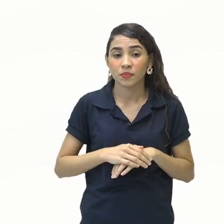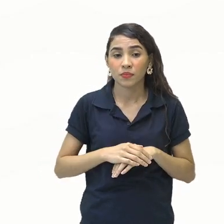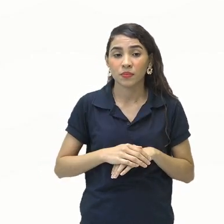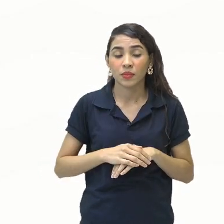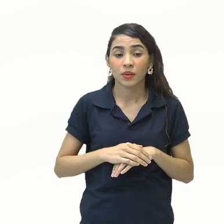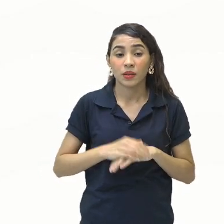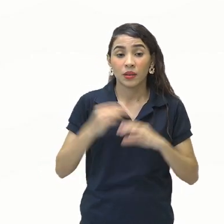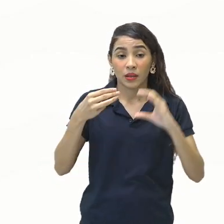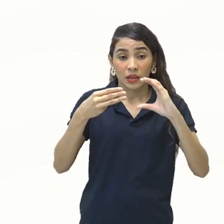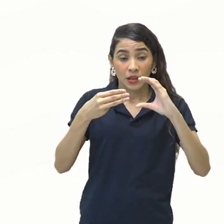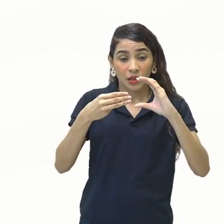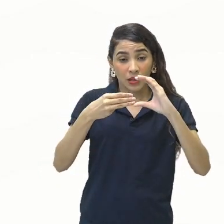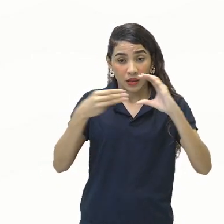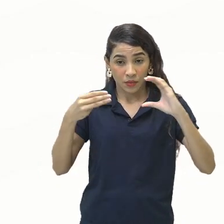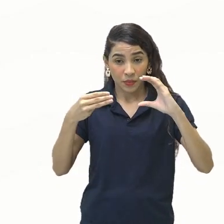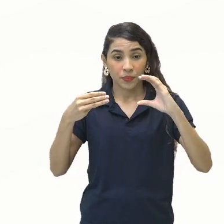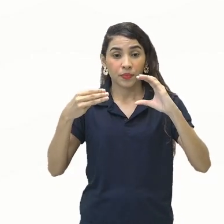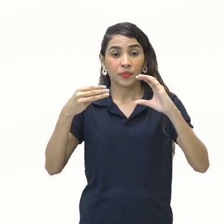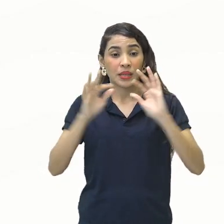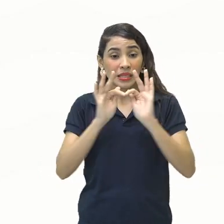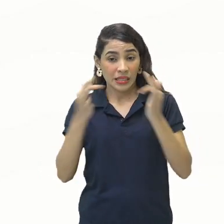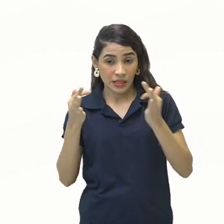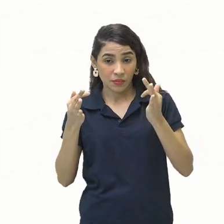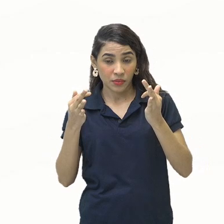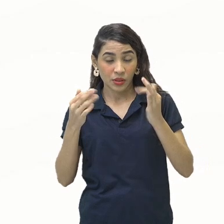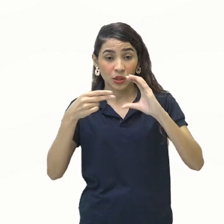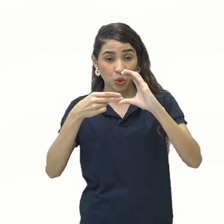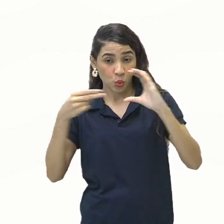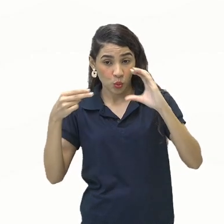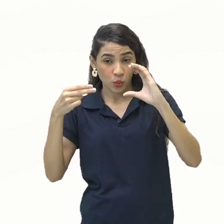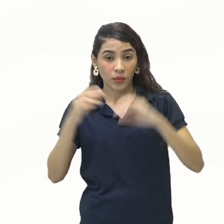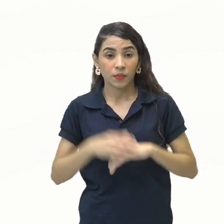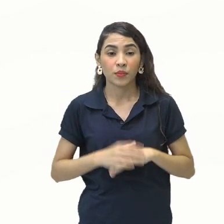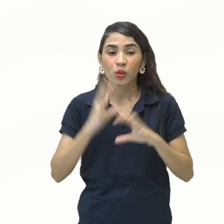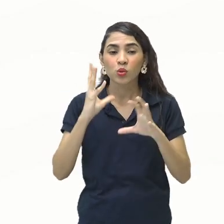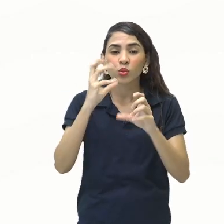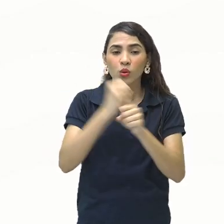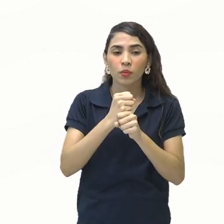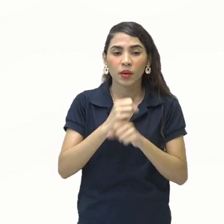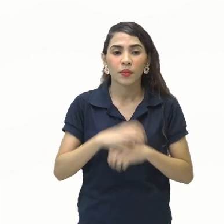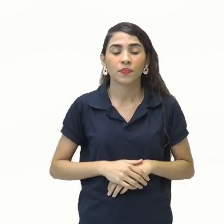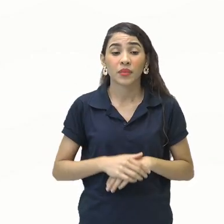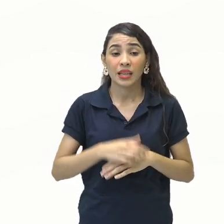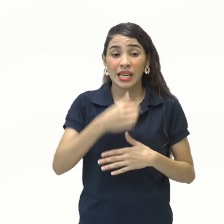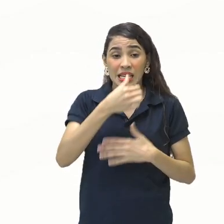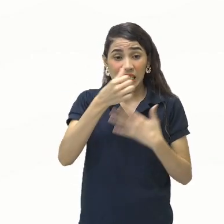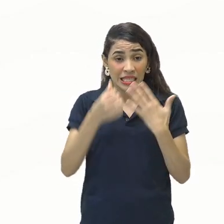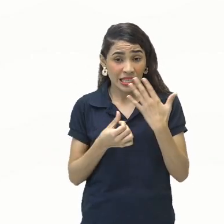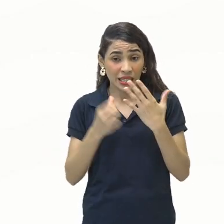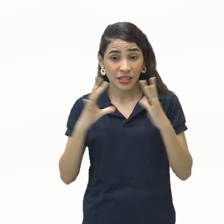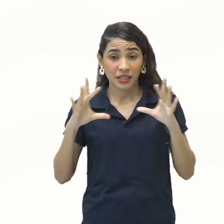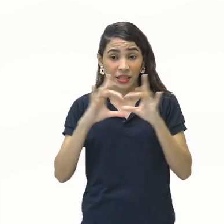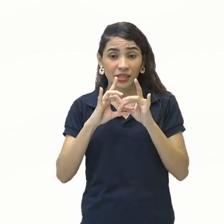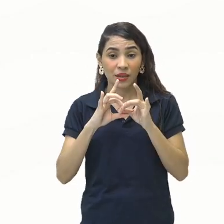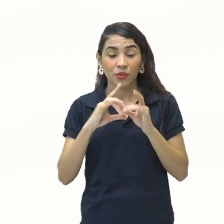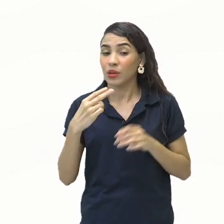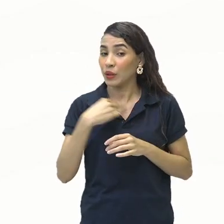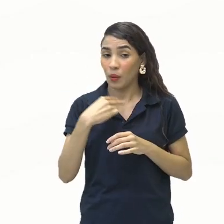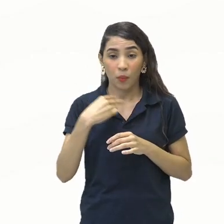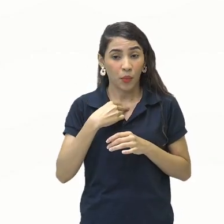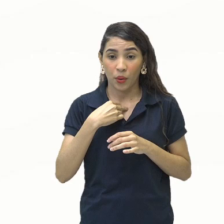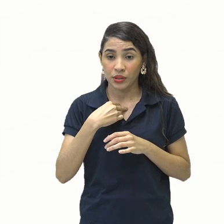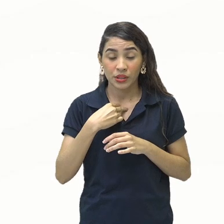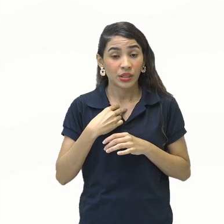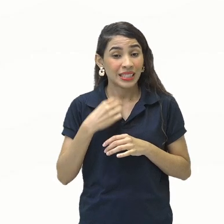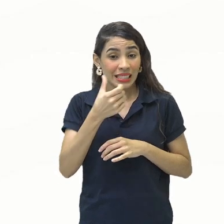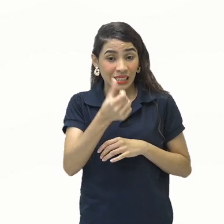uma dupla e uma simples. Exatamente. Mas no total ele está fazendo 6 ligações e ele não pode fazer 6 ligações, ele